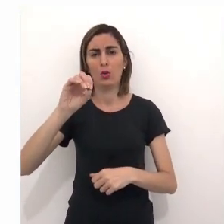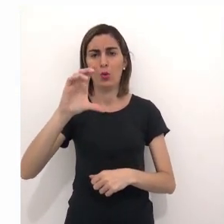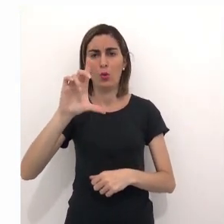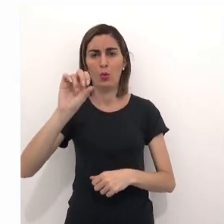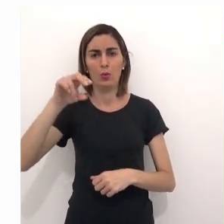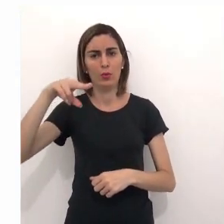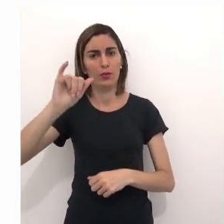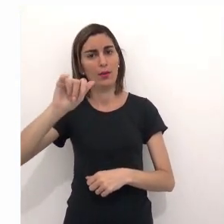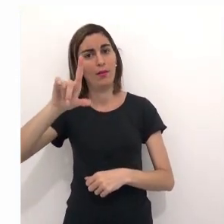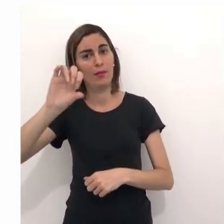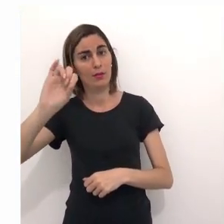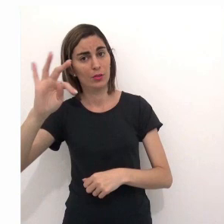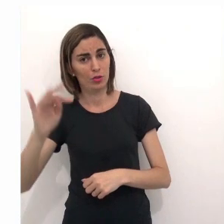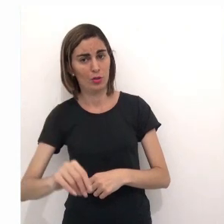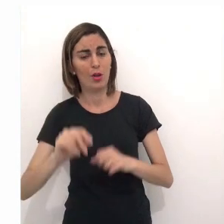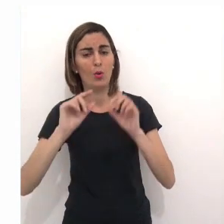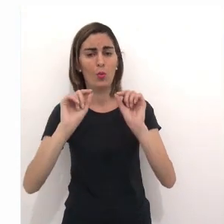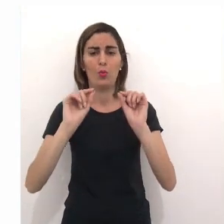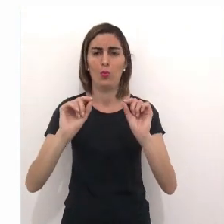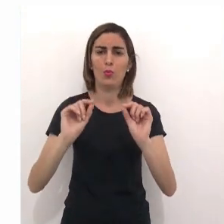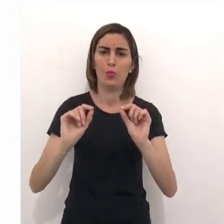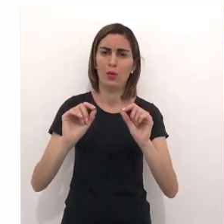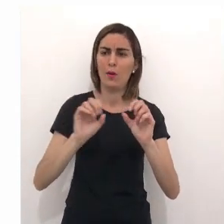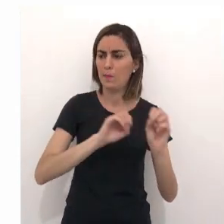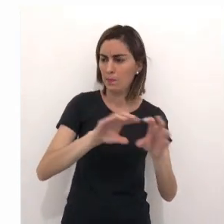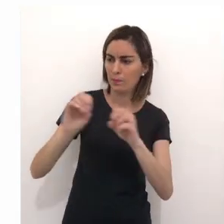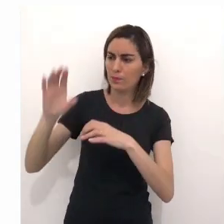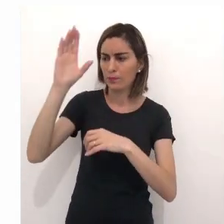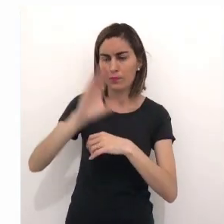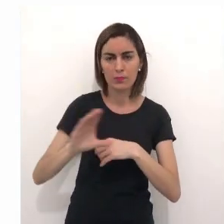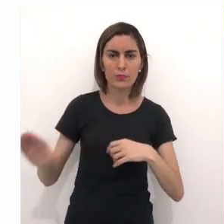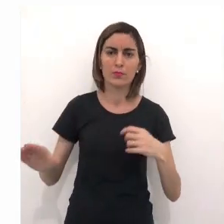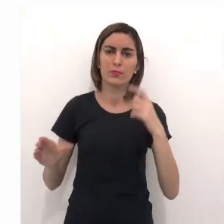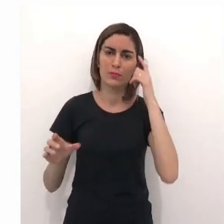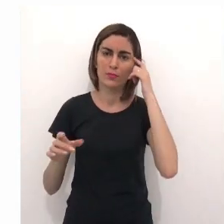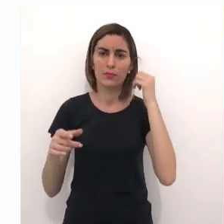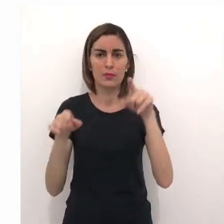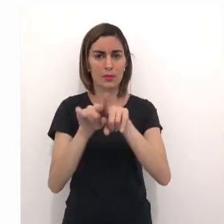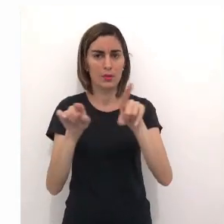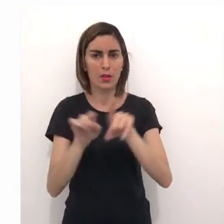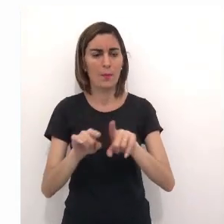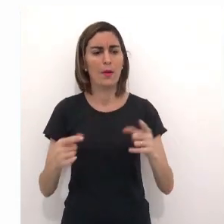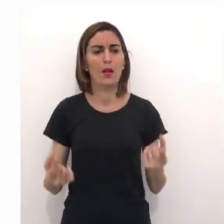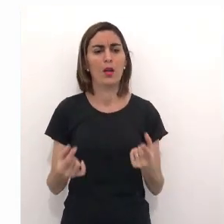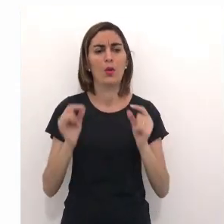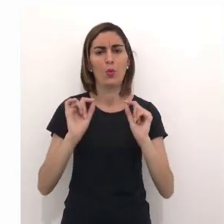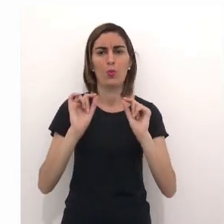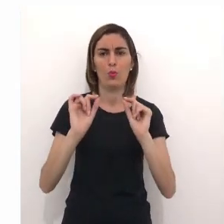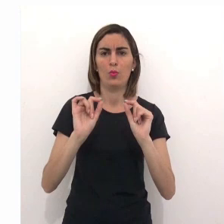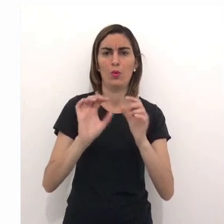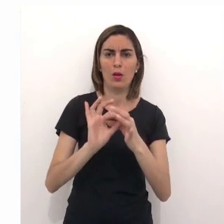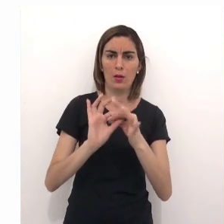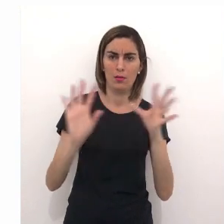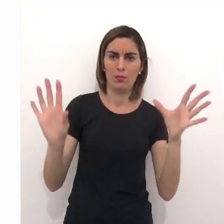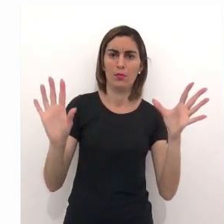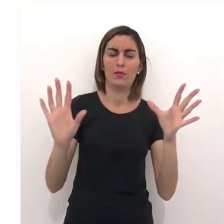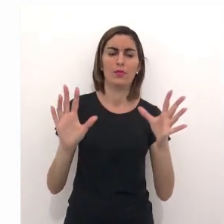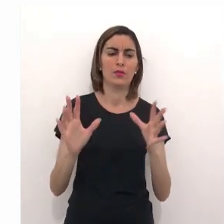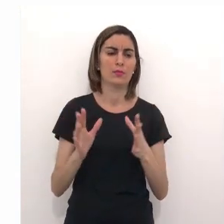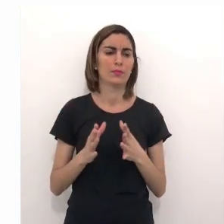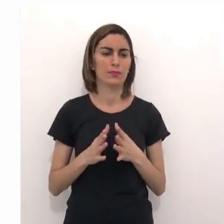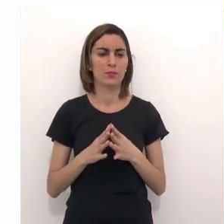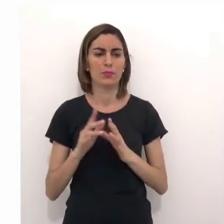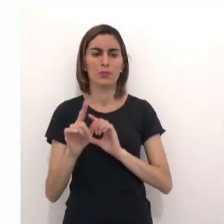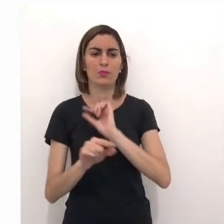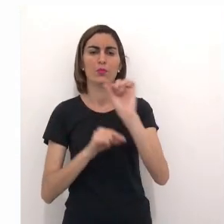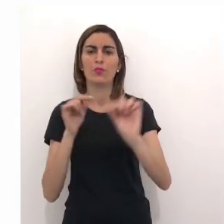Paradoxalmente, algumas dimensões do catolicismo também foram absolvidas pela santidade,